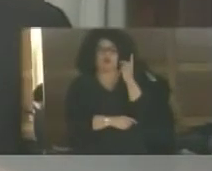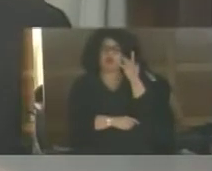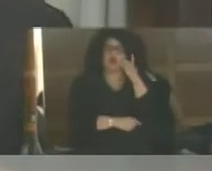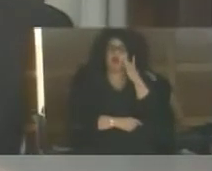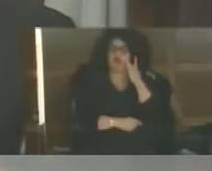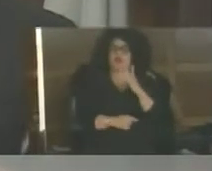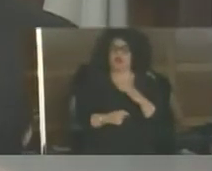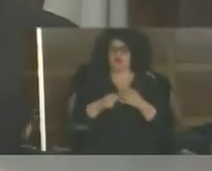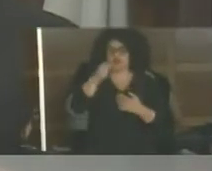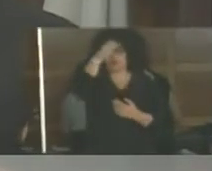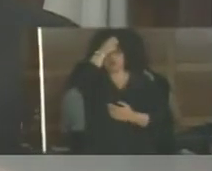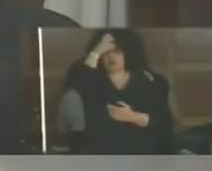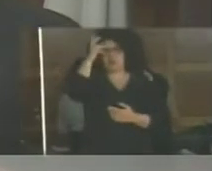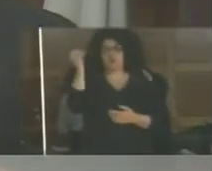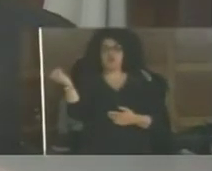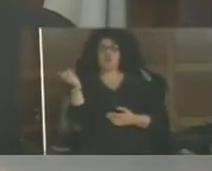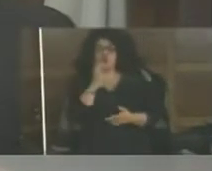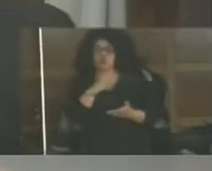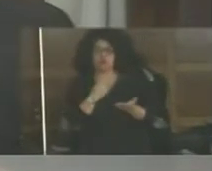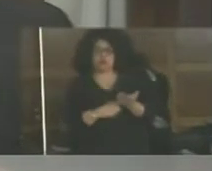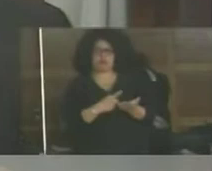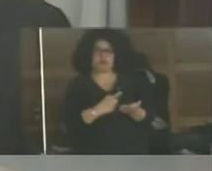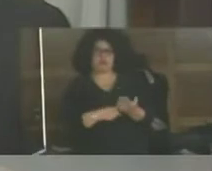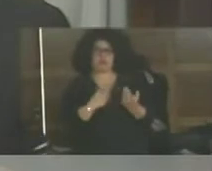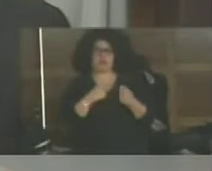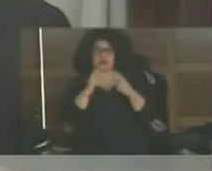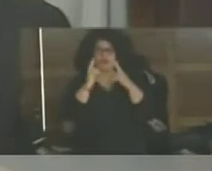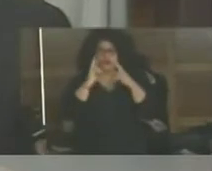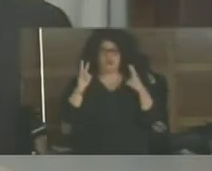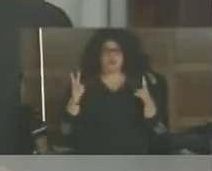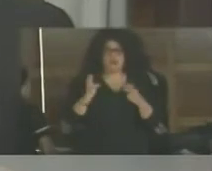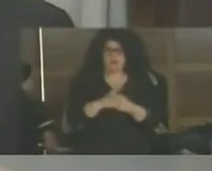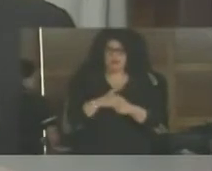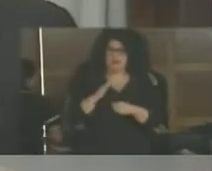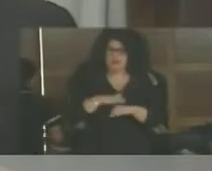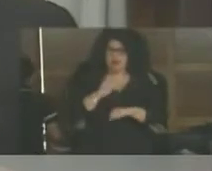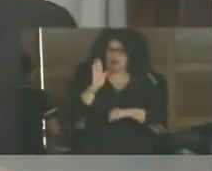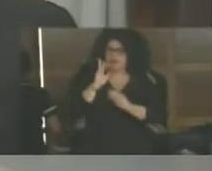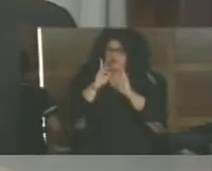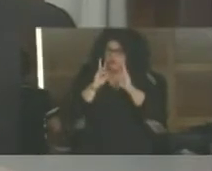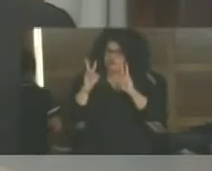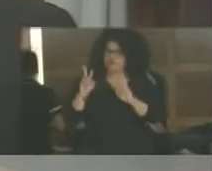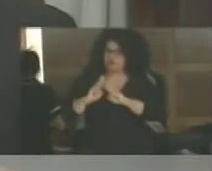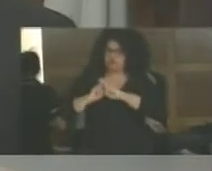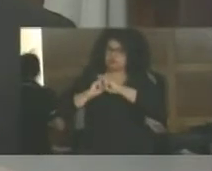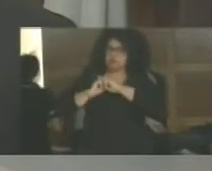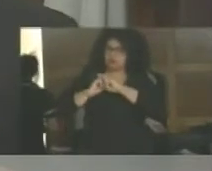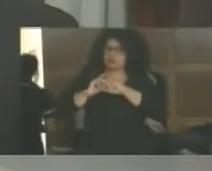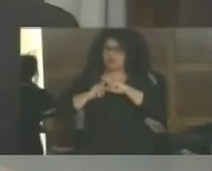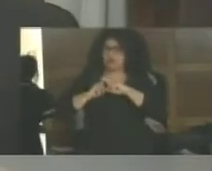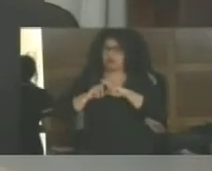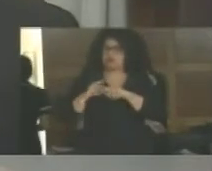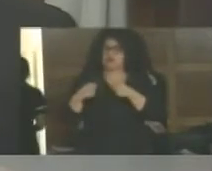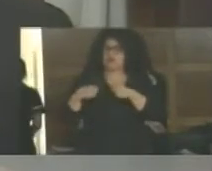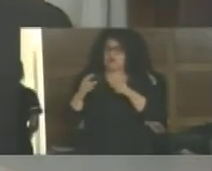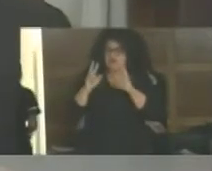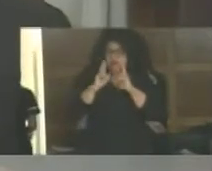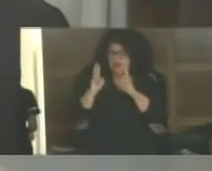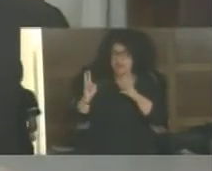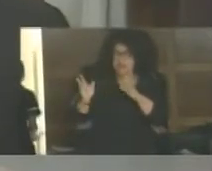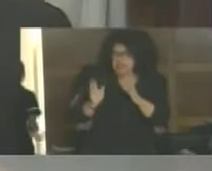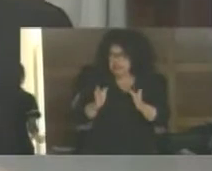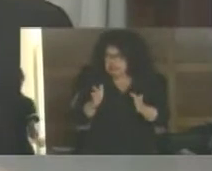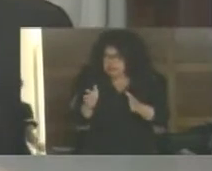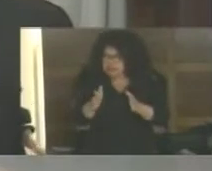esse novo plano, tem que olhar essas áreas com o maior carinho, ter flexibilidade no olhar da